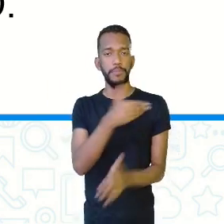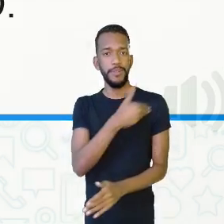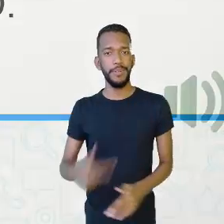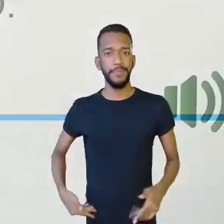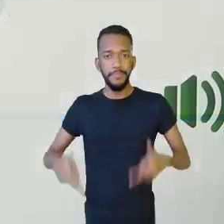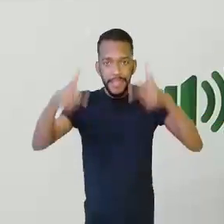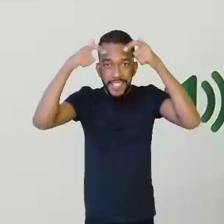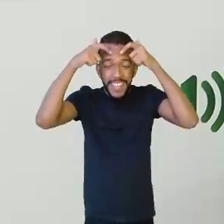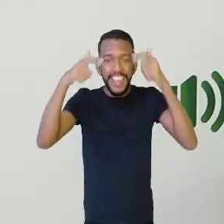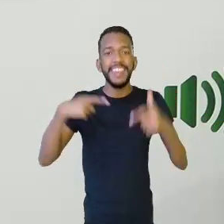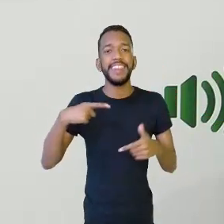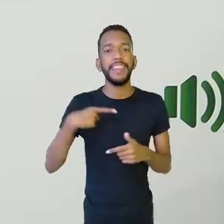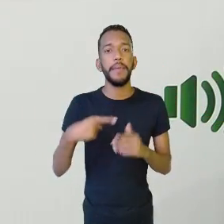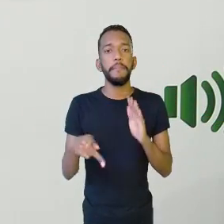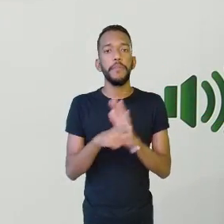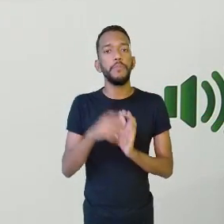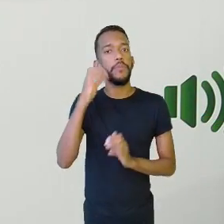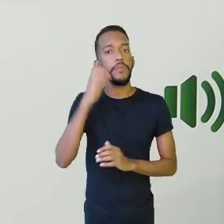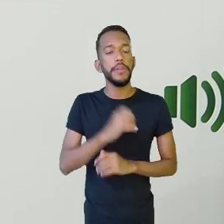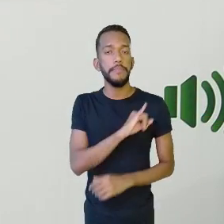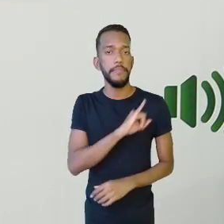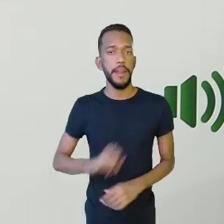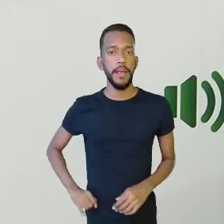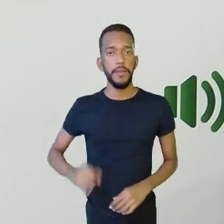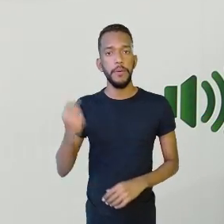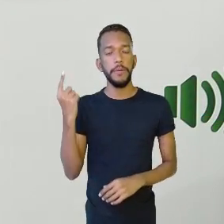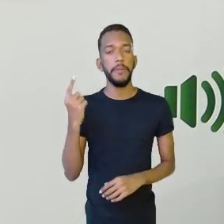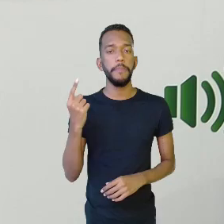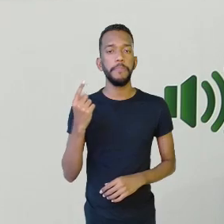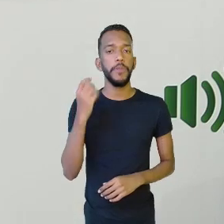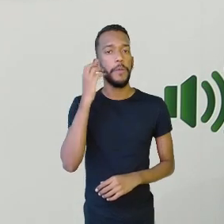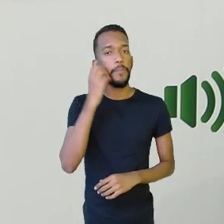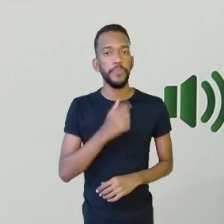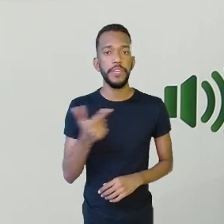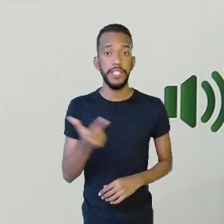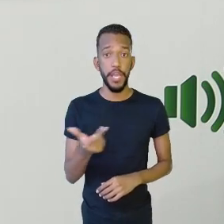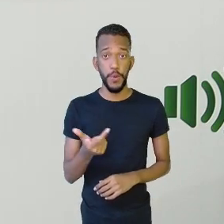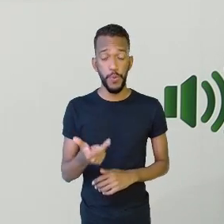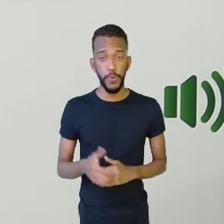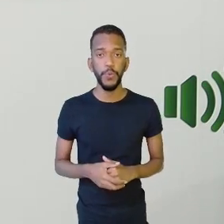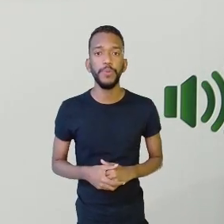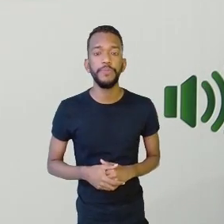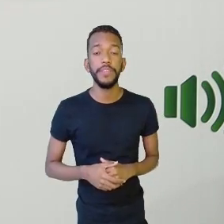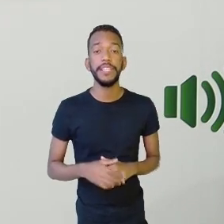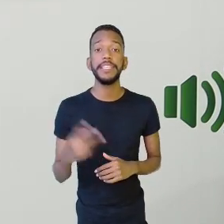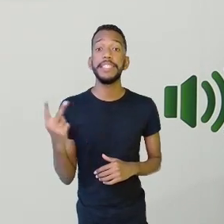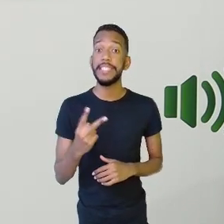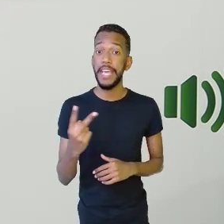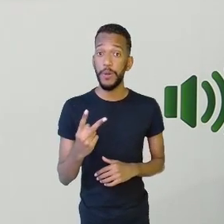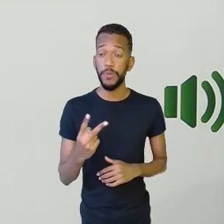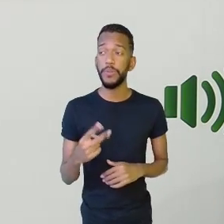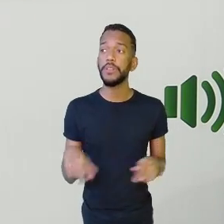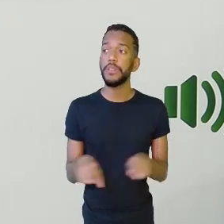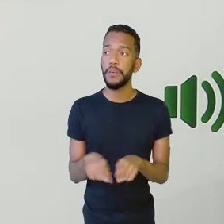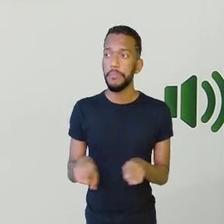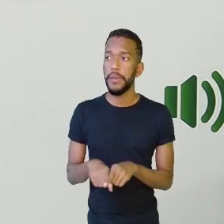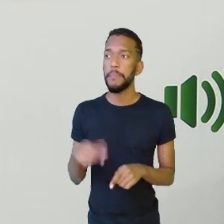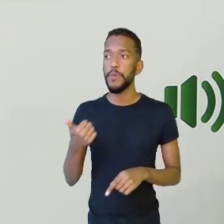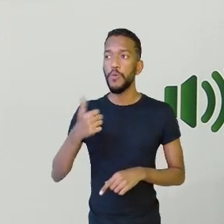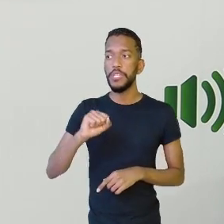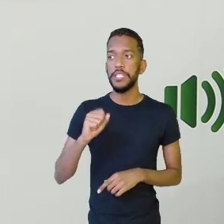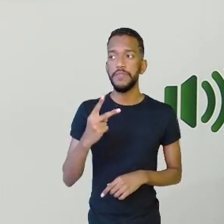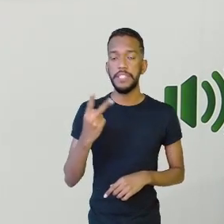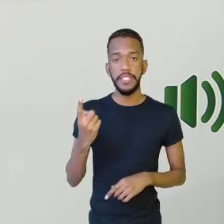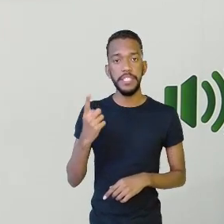às filhas do imperador Pedro II. Em 1825 nascia o Diário de Pernambuco, que